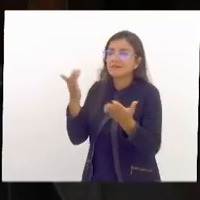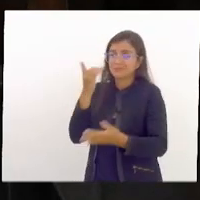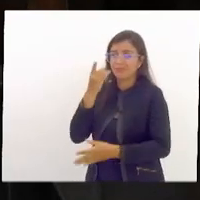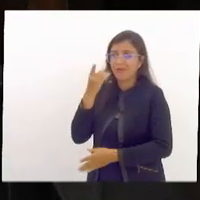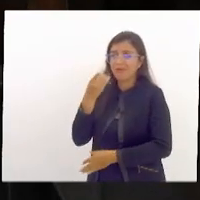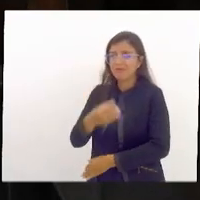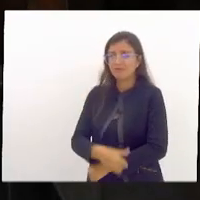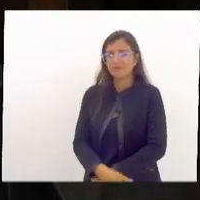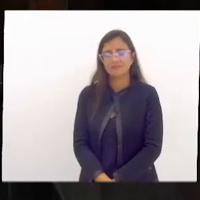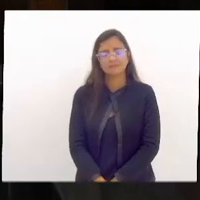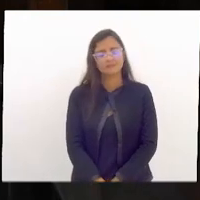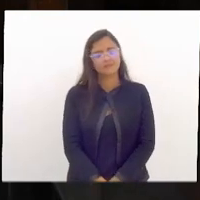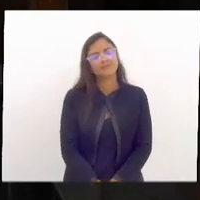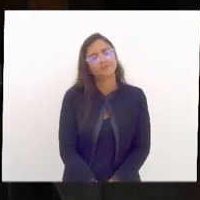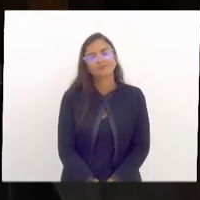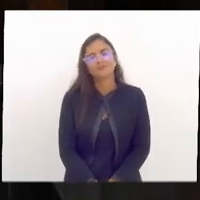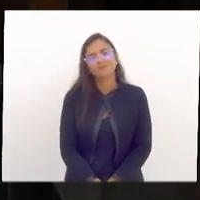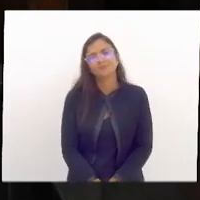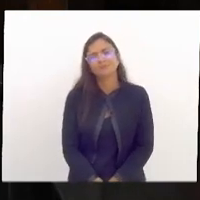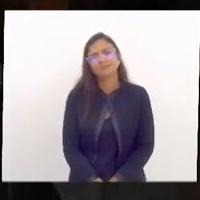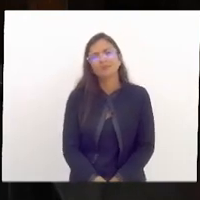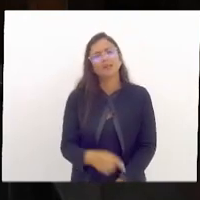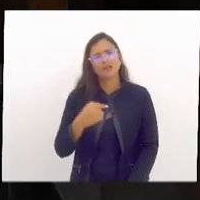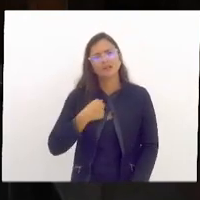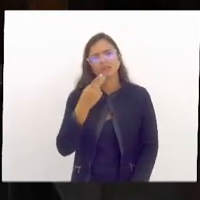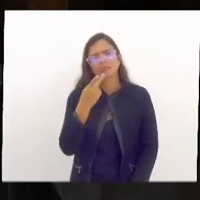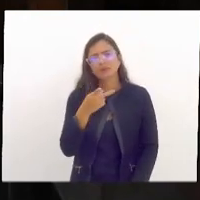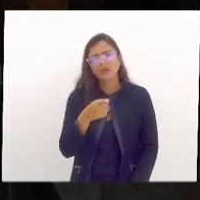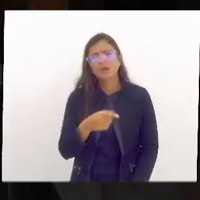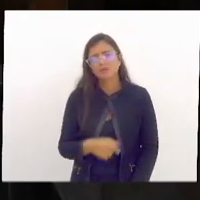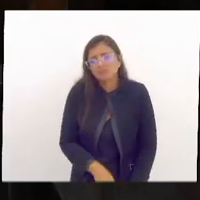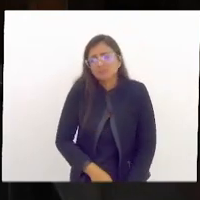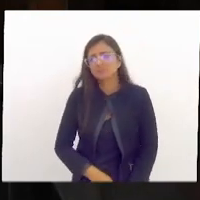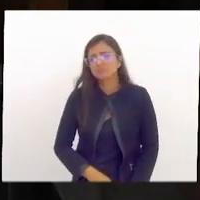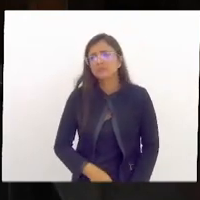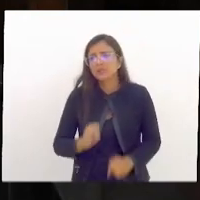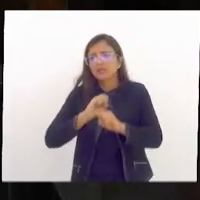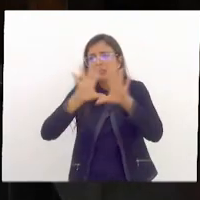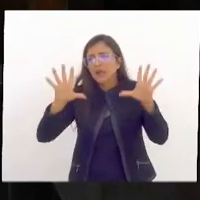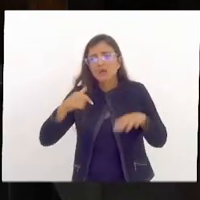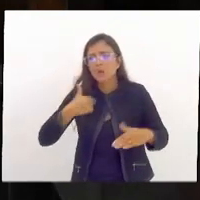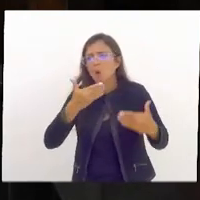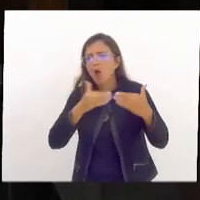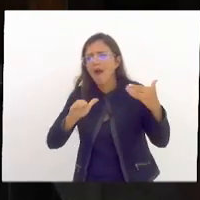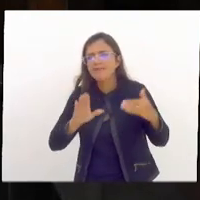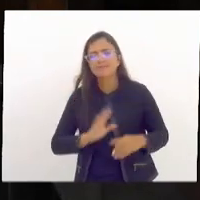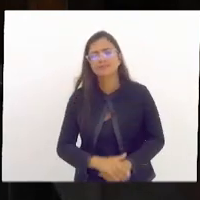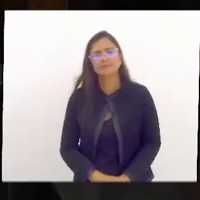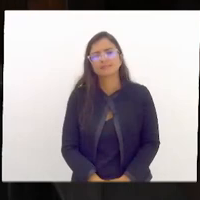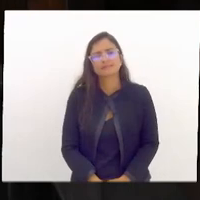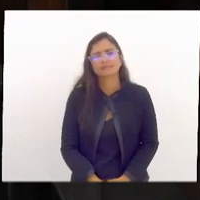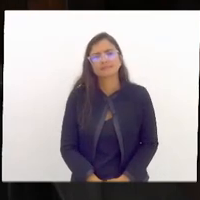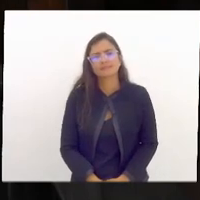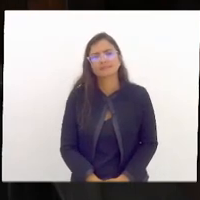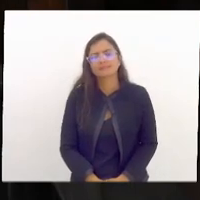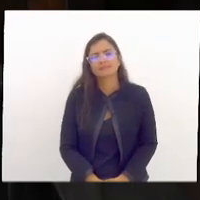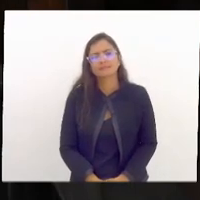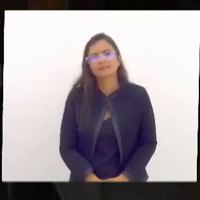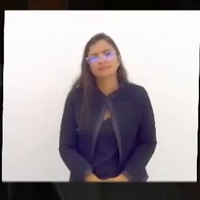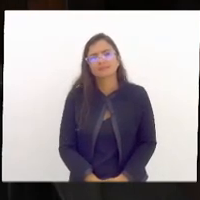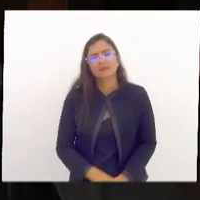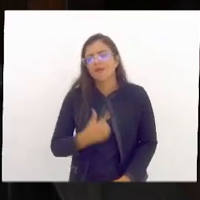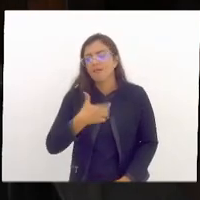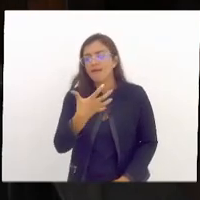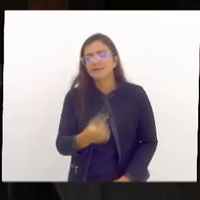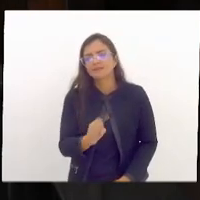deputados. Eu vou falar para aqui, para todos os presentes, eu discordo de aposentadorias